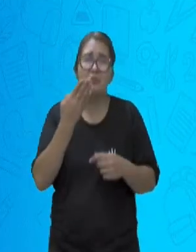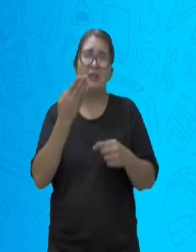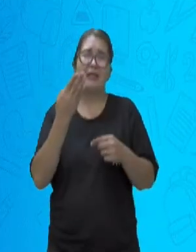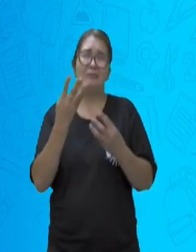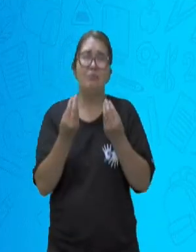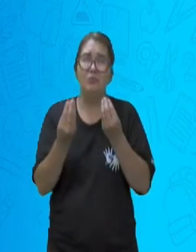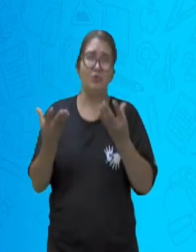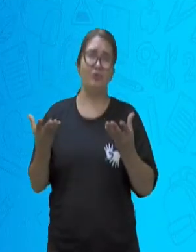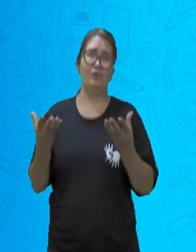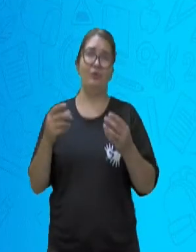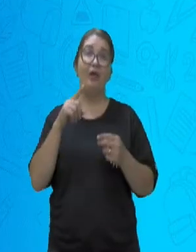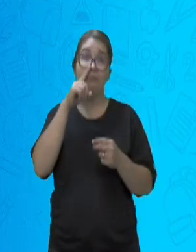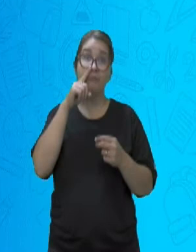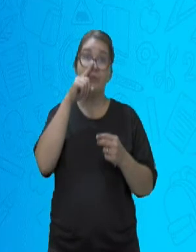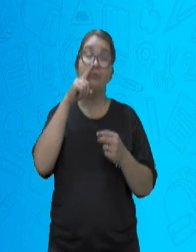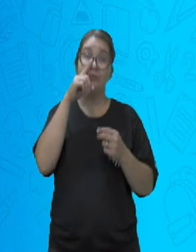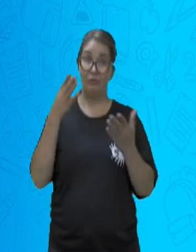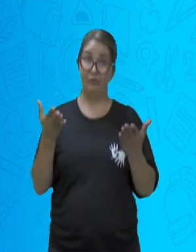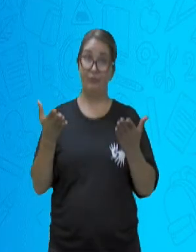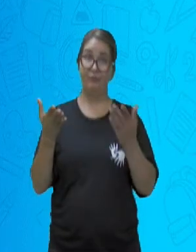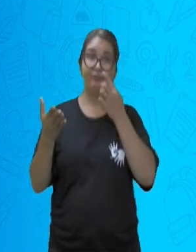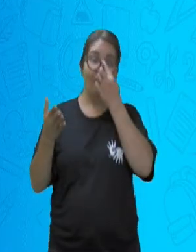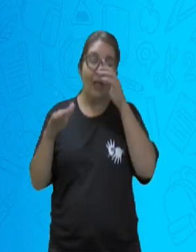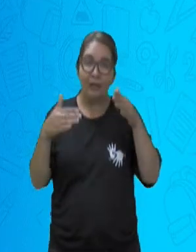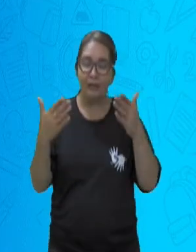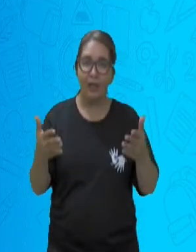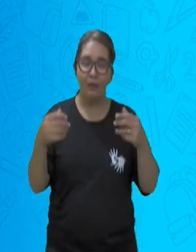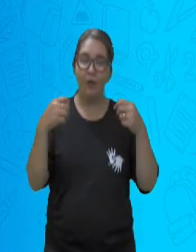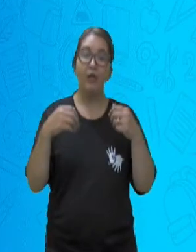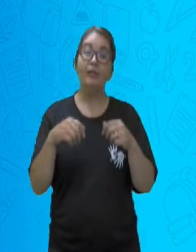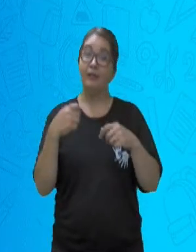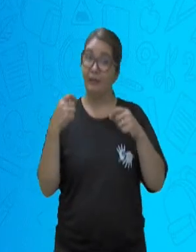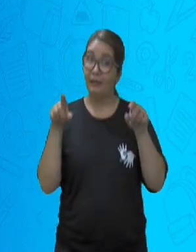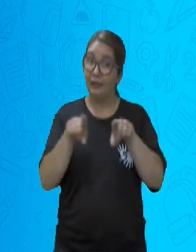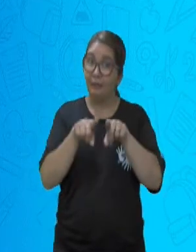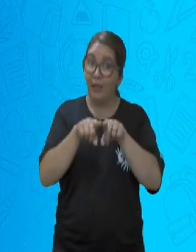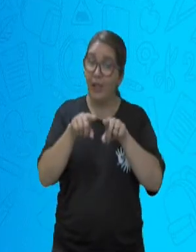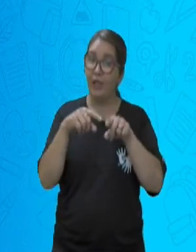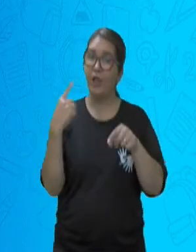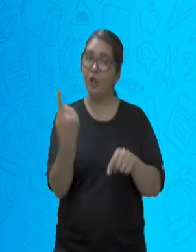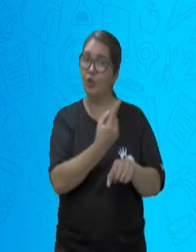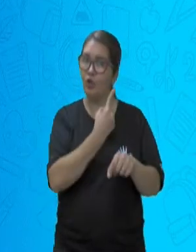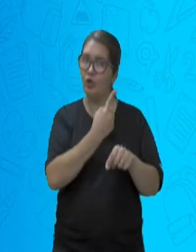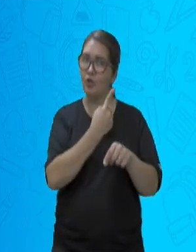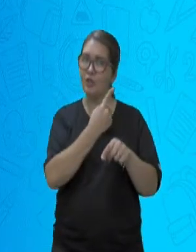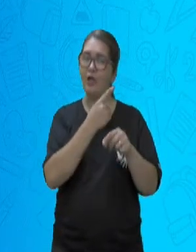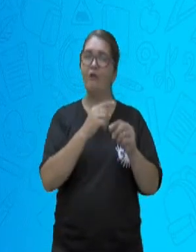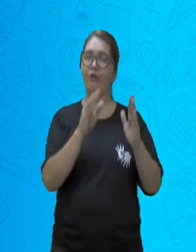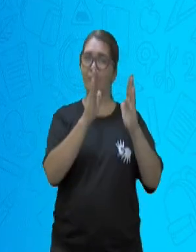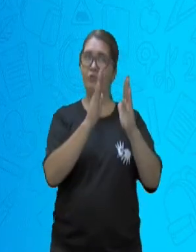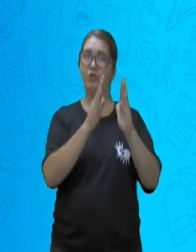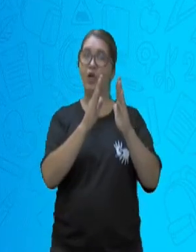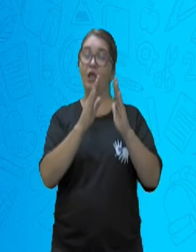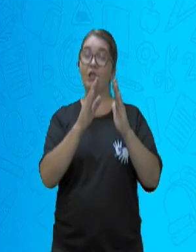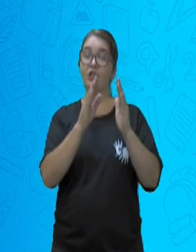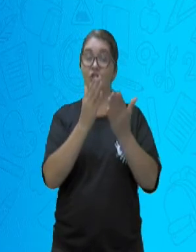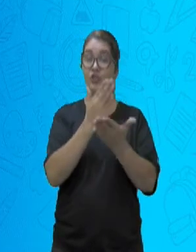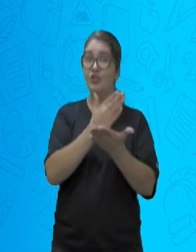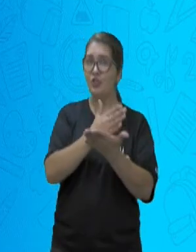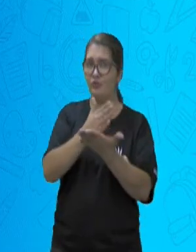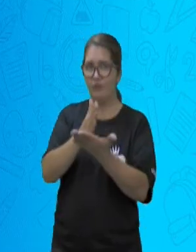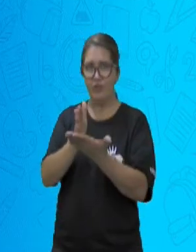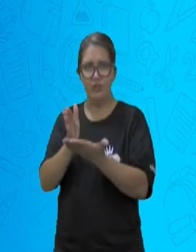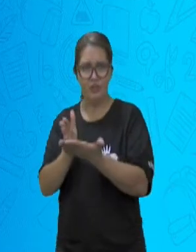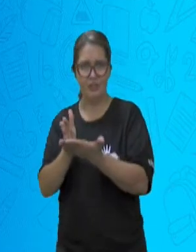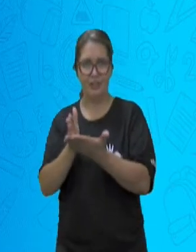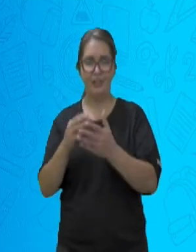Outra forma de dividir os alimentos, sem ser pela pirâmide alimentar, é por sua origem, que podem ser origem